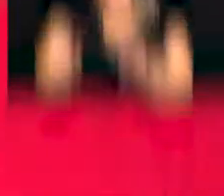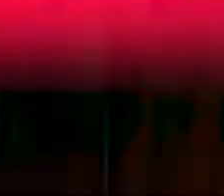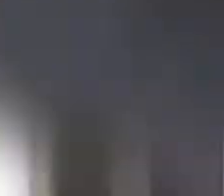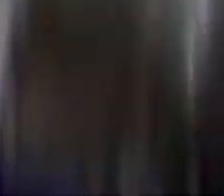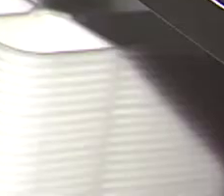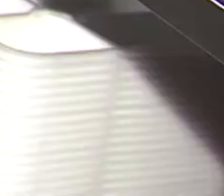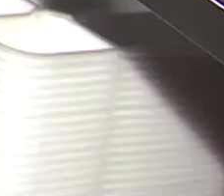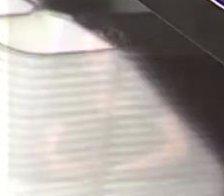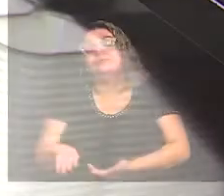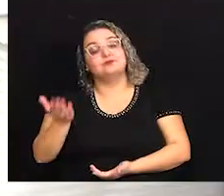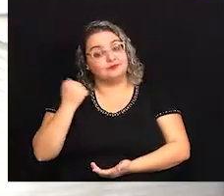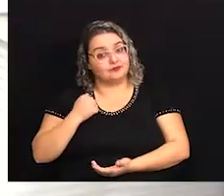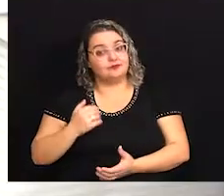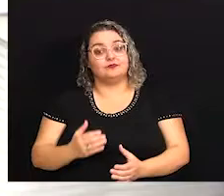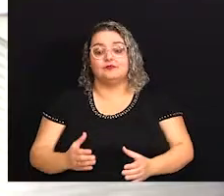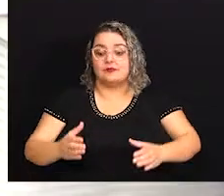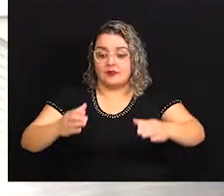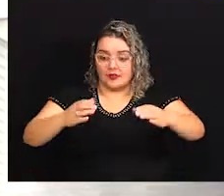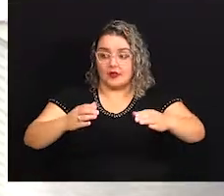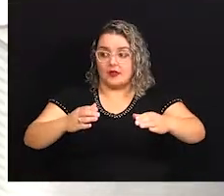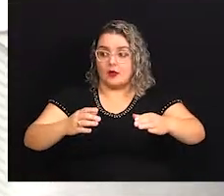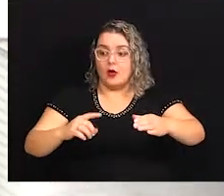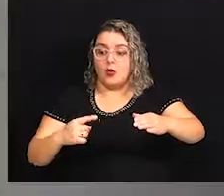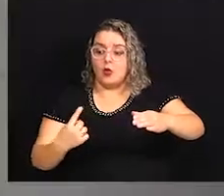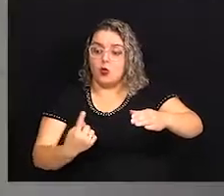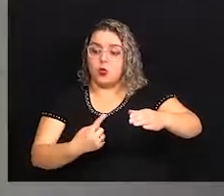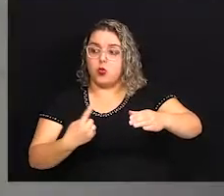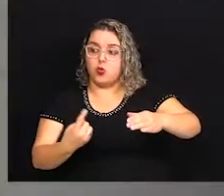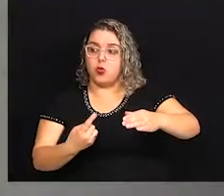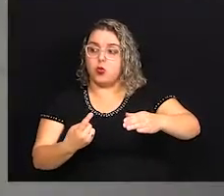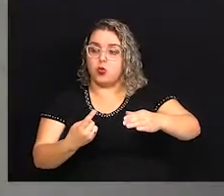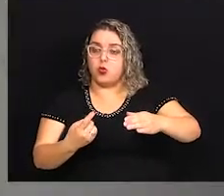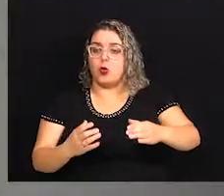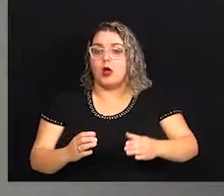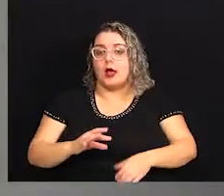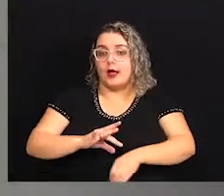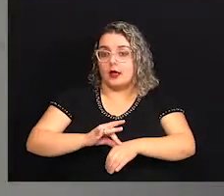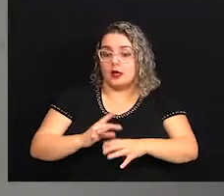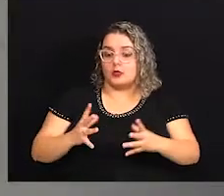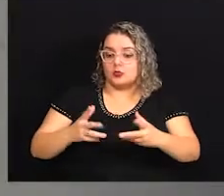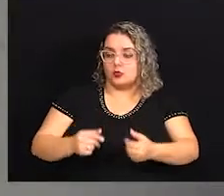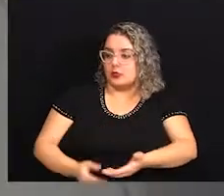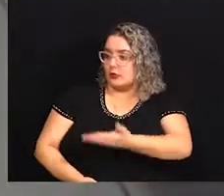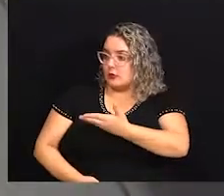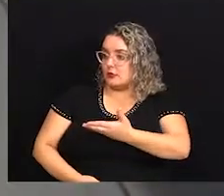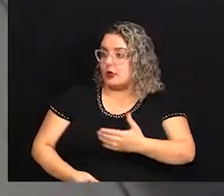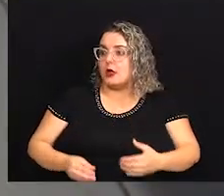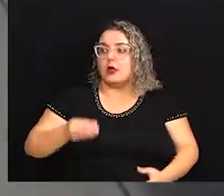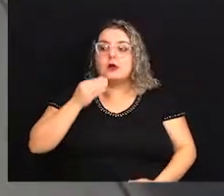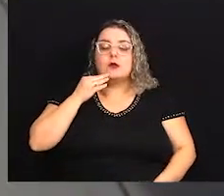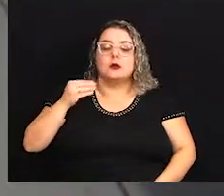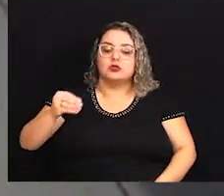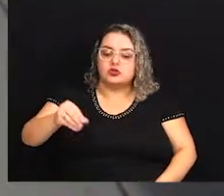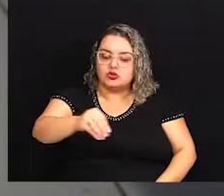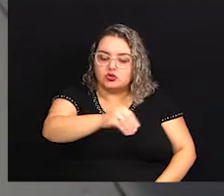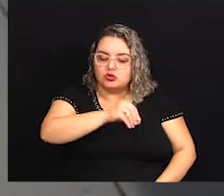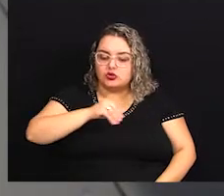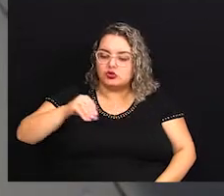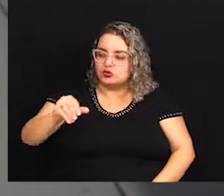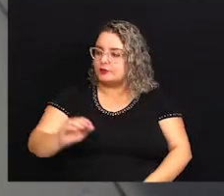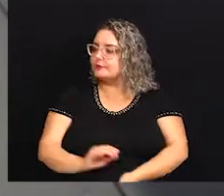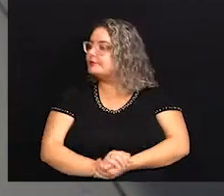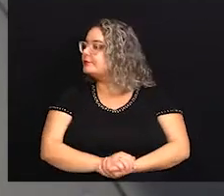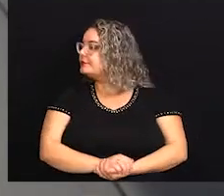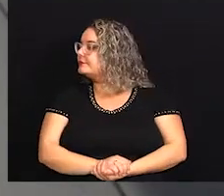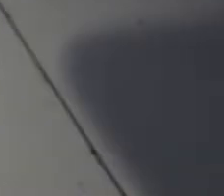preparo. Vamos lá. Coloque na panela de pressão a costela inteira. Tempere com sal,